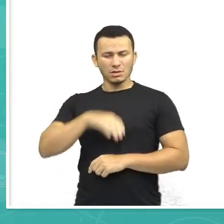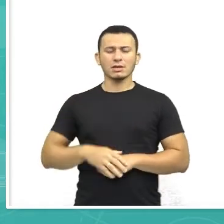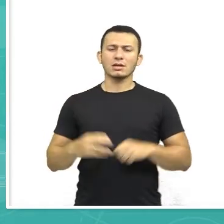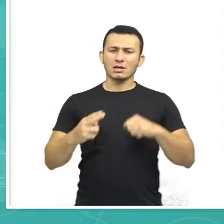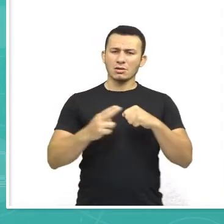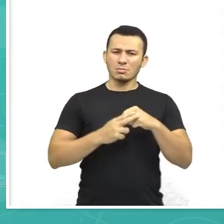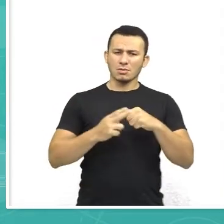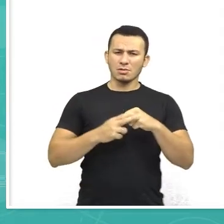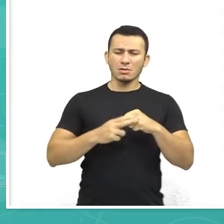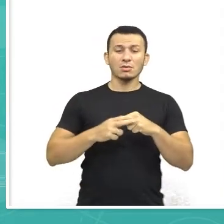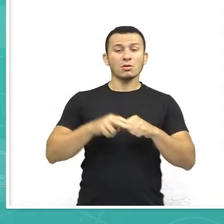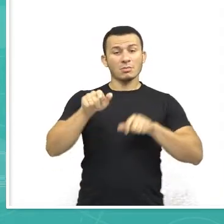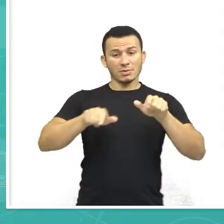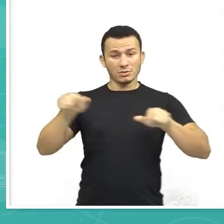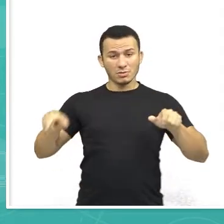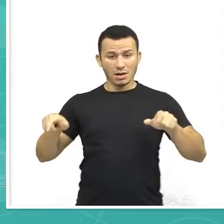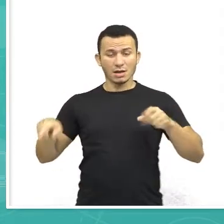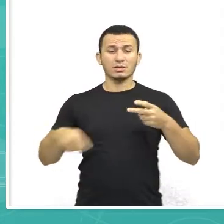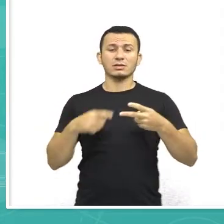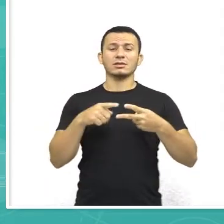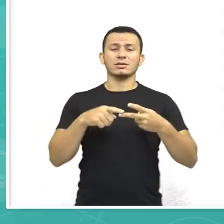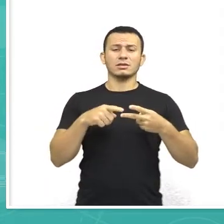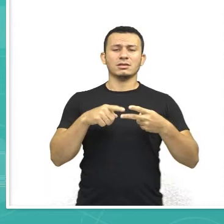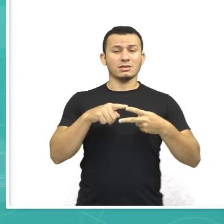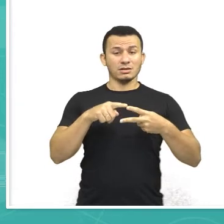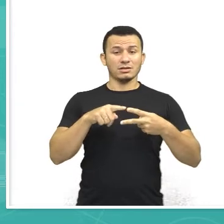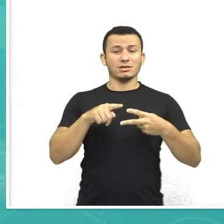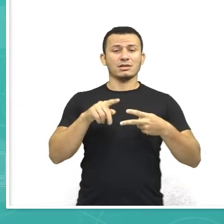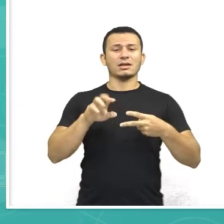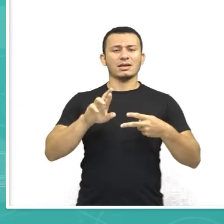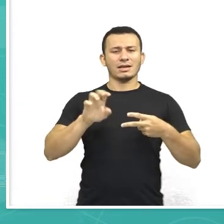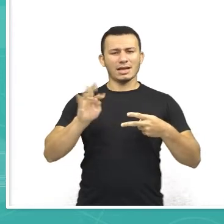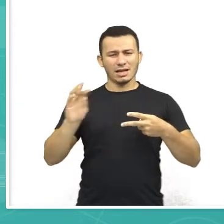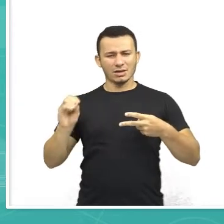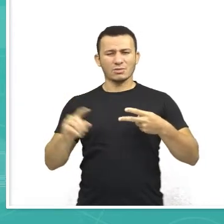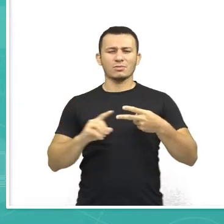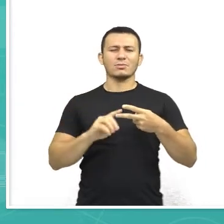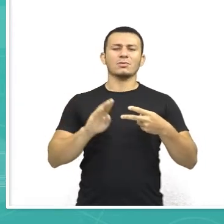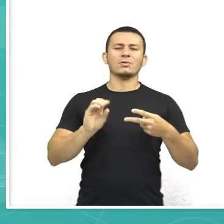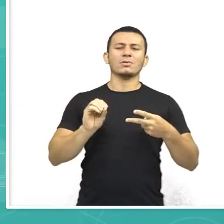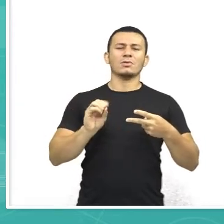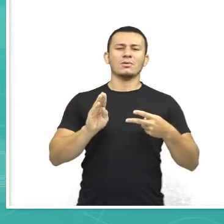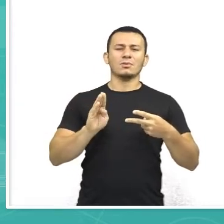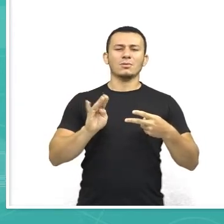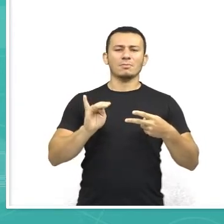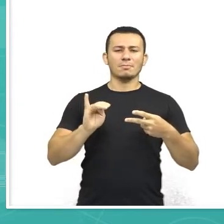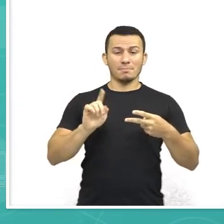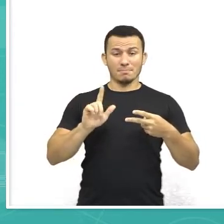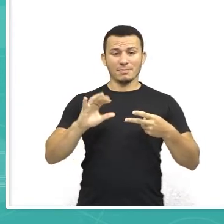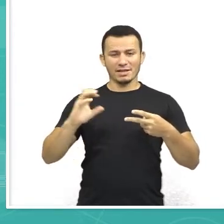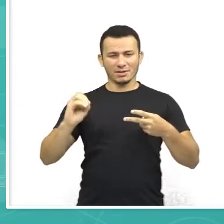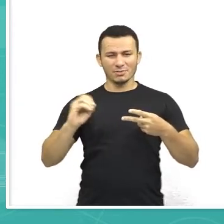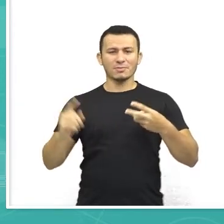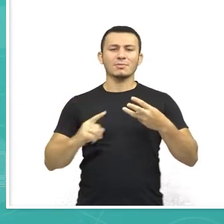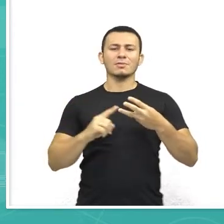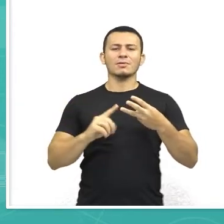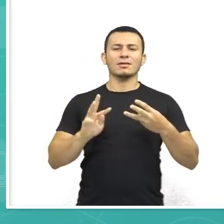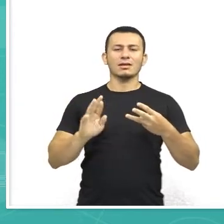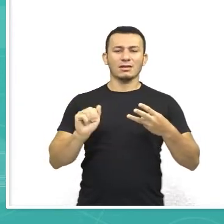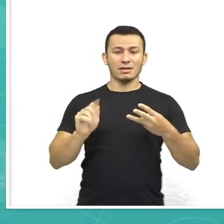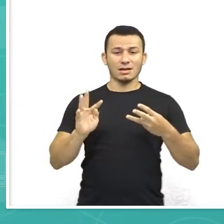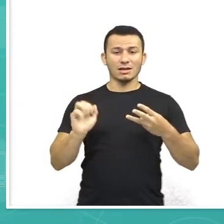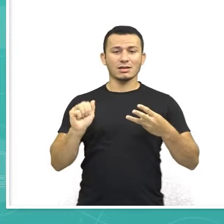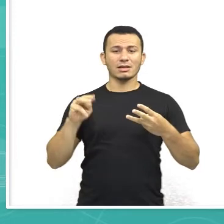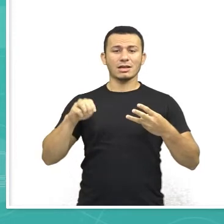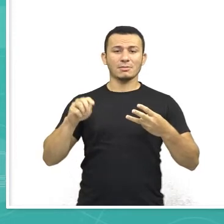caso reto, oblíquo e de tratamento. Muito bem. Você já estudou pronome? Tenho certeza que sim. O pronome ele